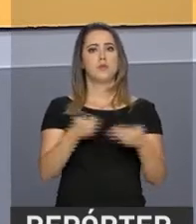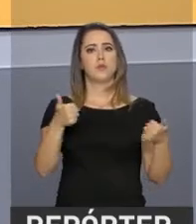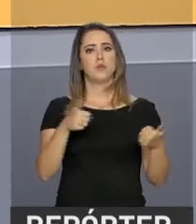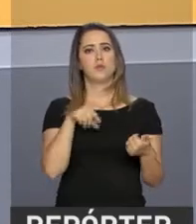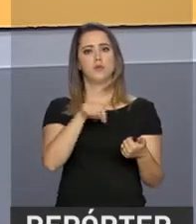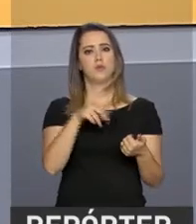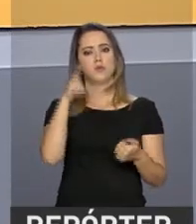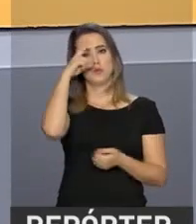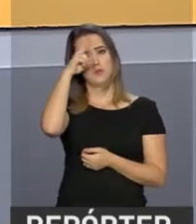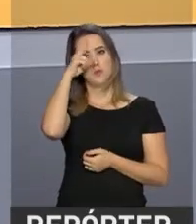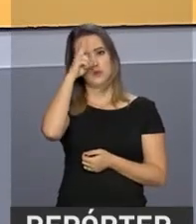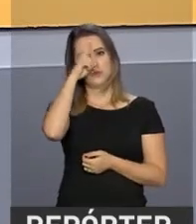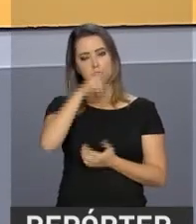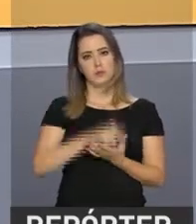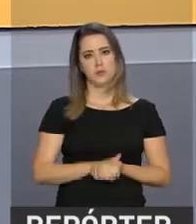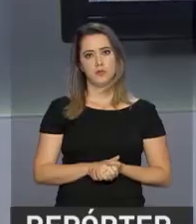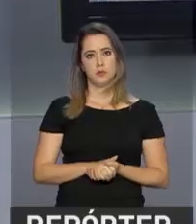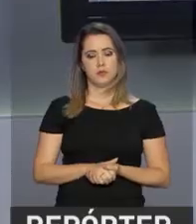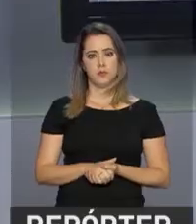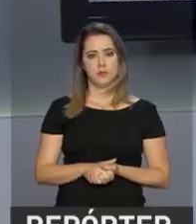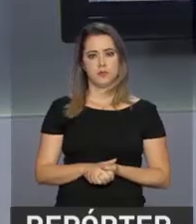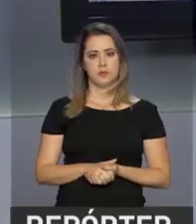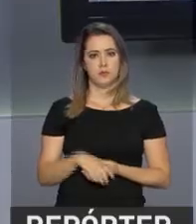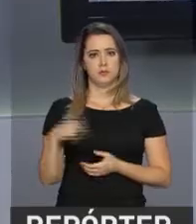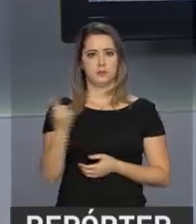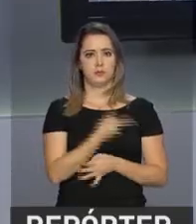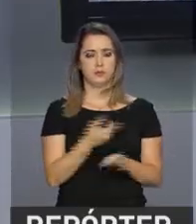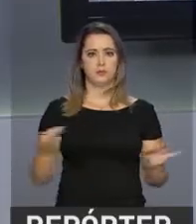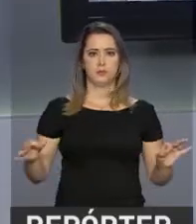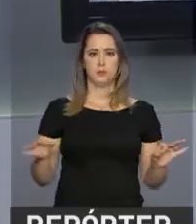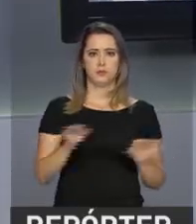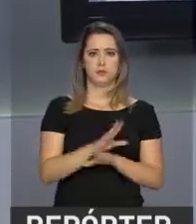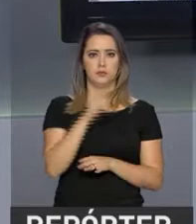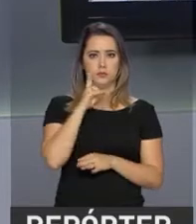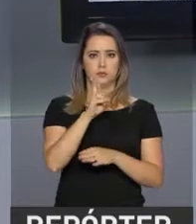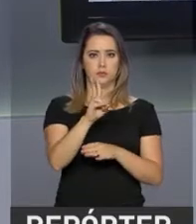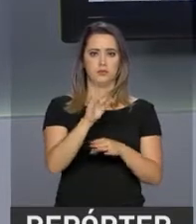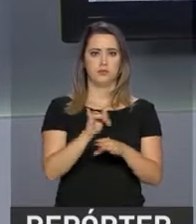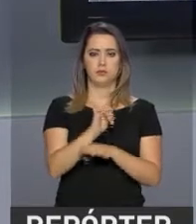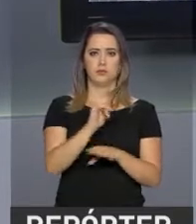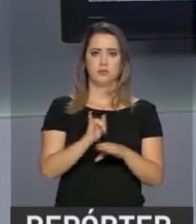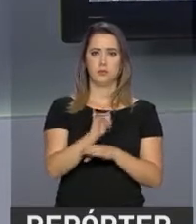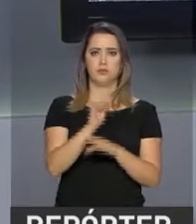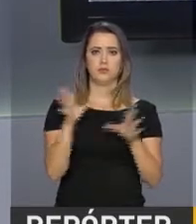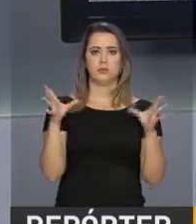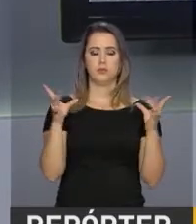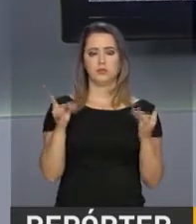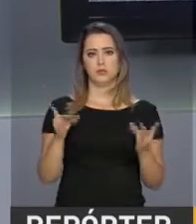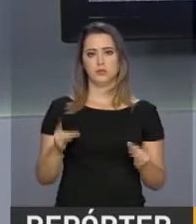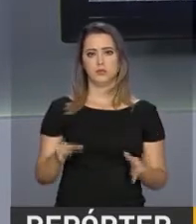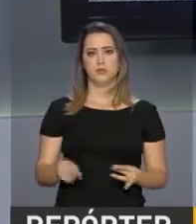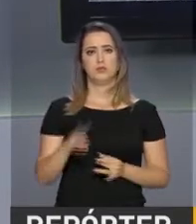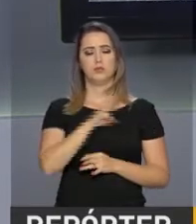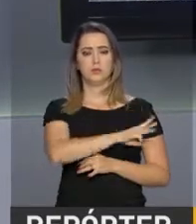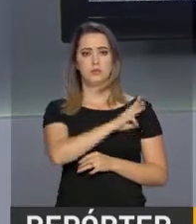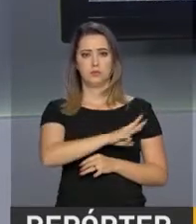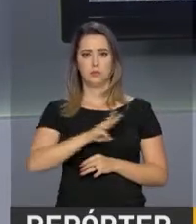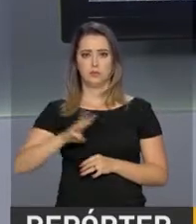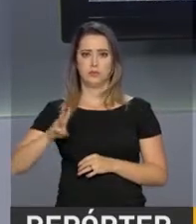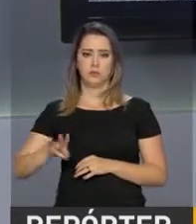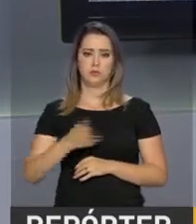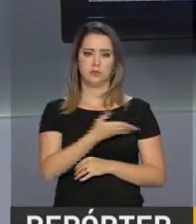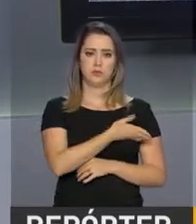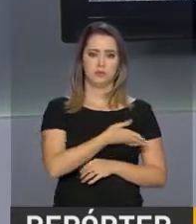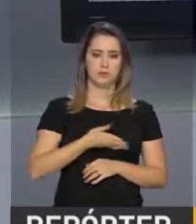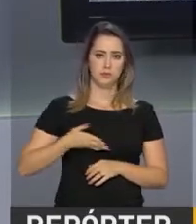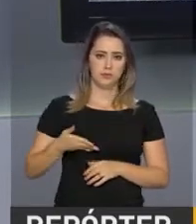maior salário mínimo da nossa história. Nós ficamos por aqui, você pode rever as reportagens no YouTube. Toda a nossa programação